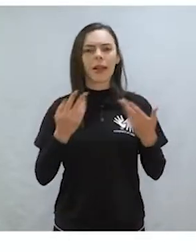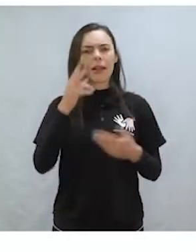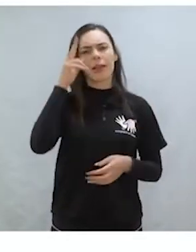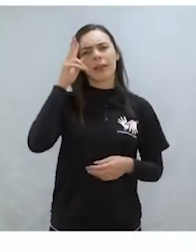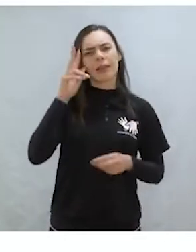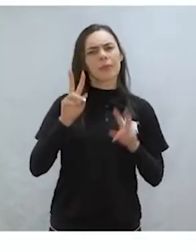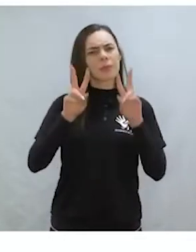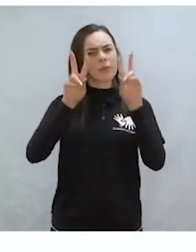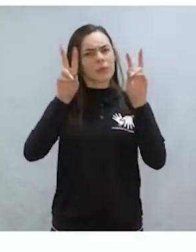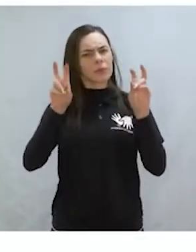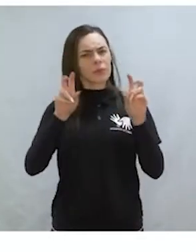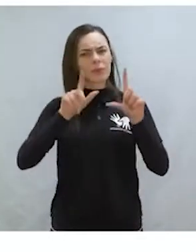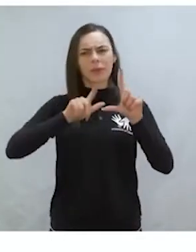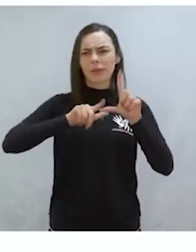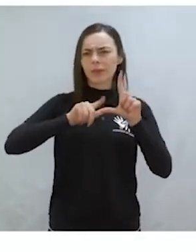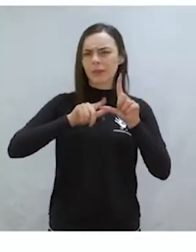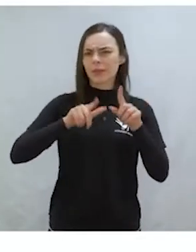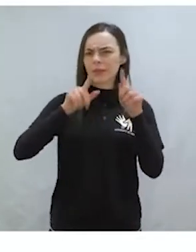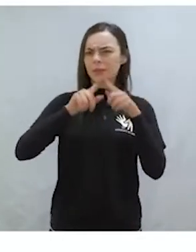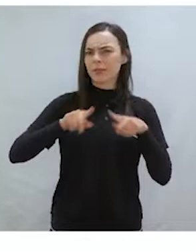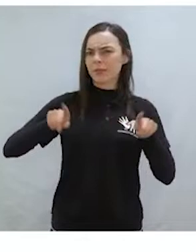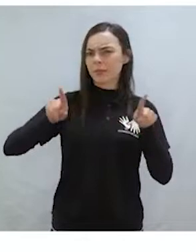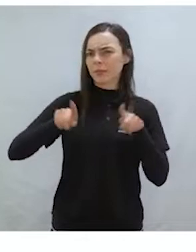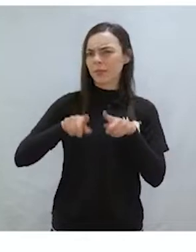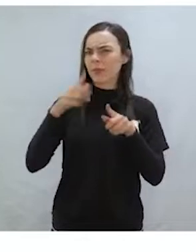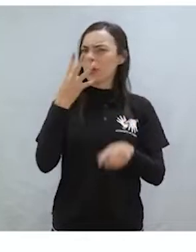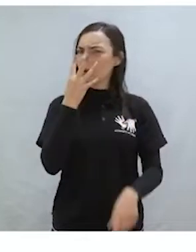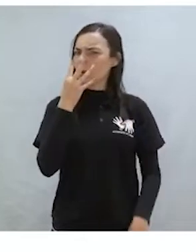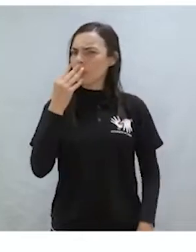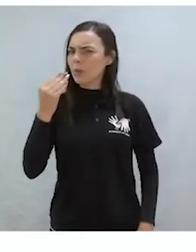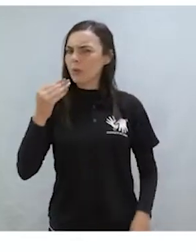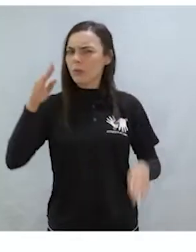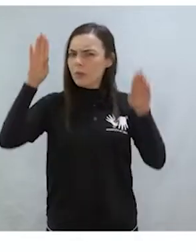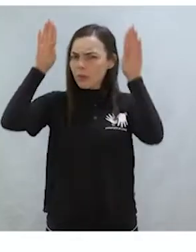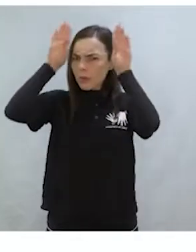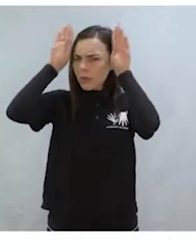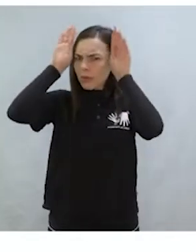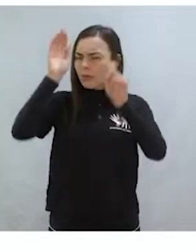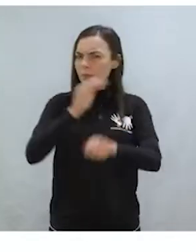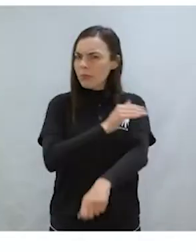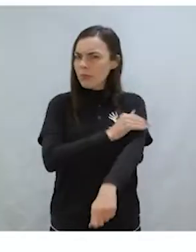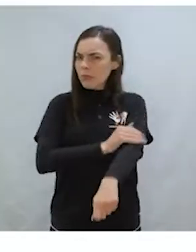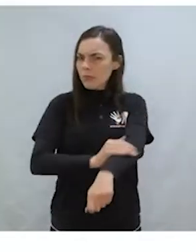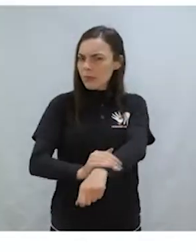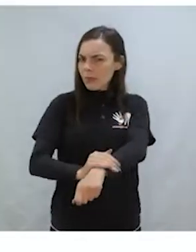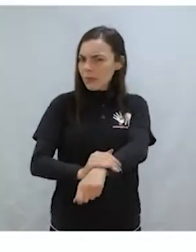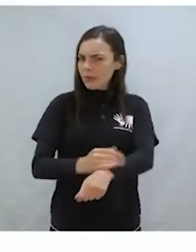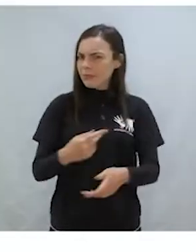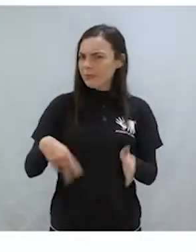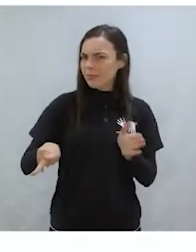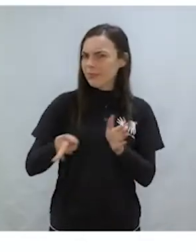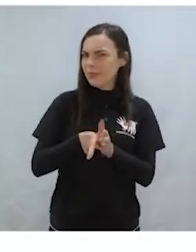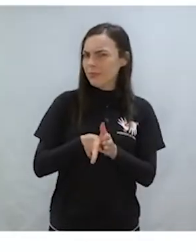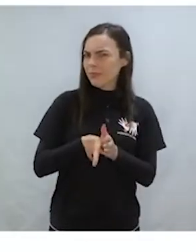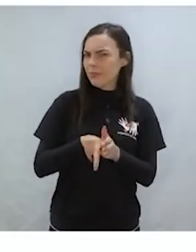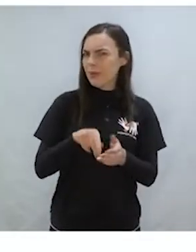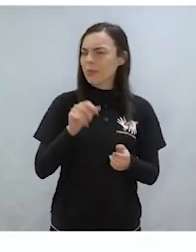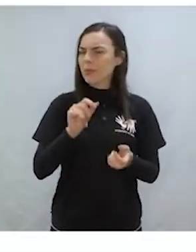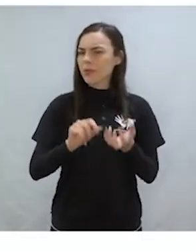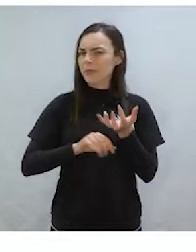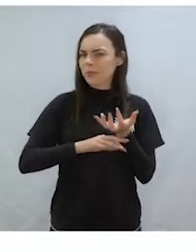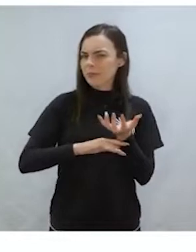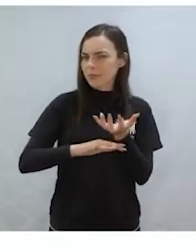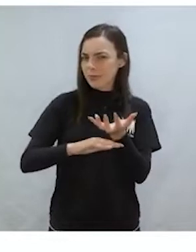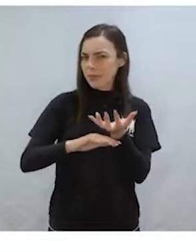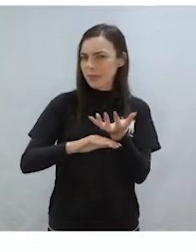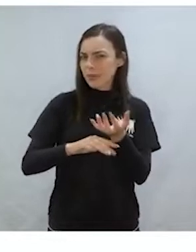lembram que nós trabalhamos sobre a letra da música Lobo Guará, lá do nosso Pantanal? E